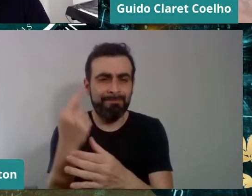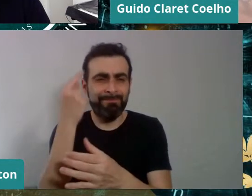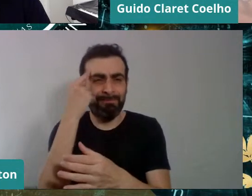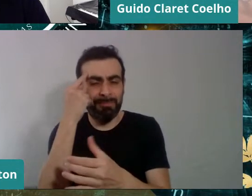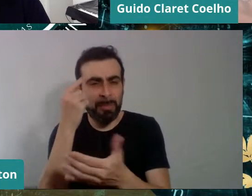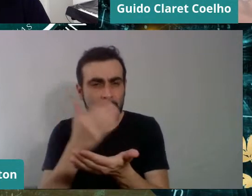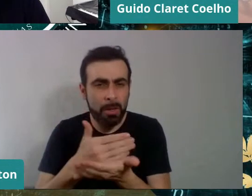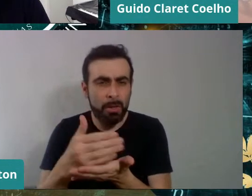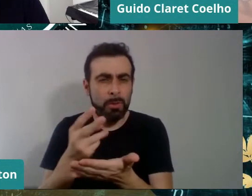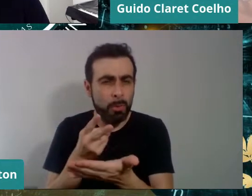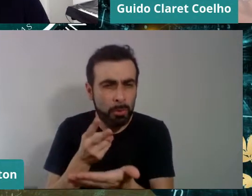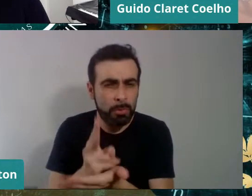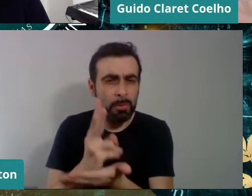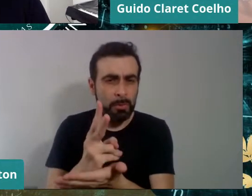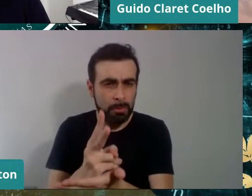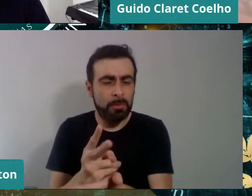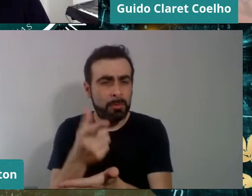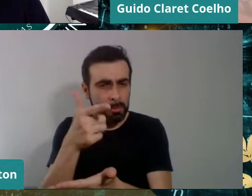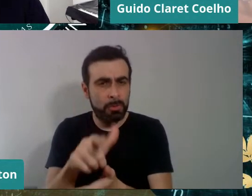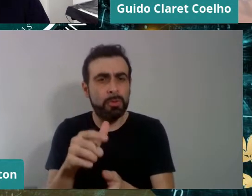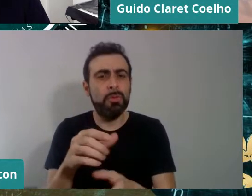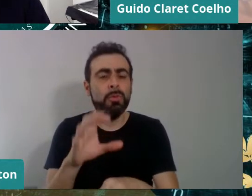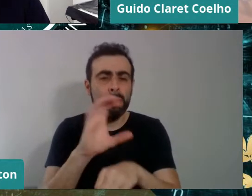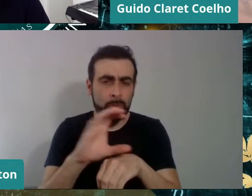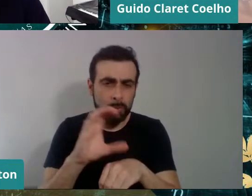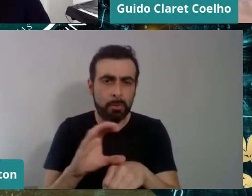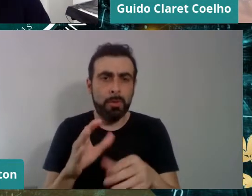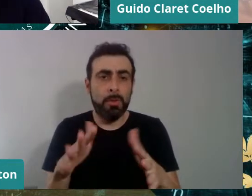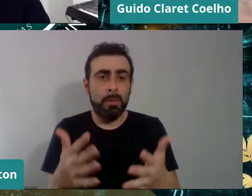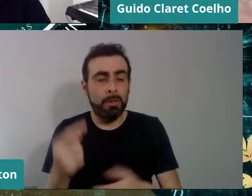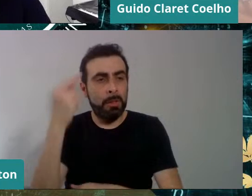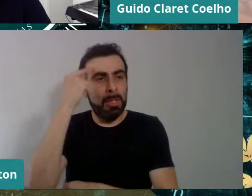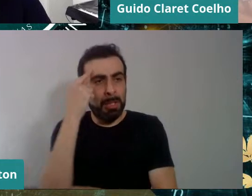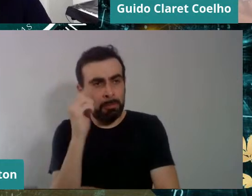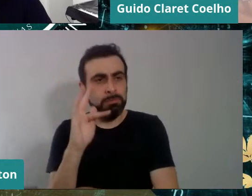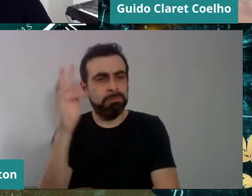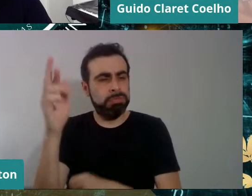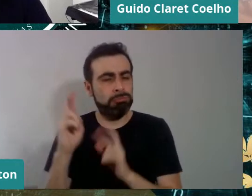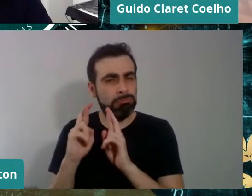chama forte. E nós tínhamos esperança de que ela um dia reacenderia.